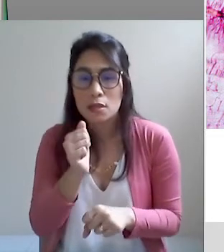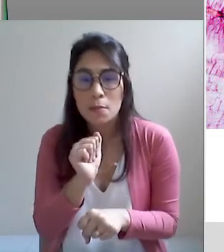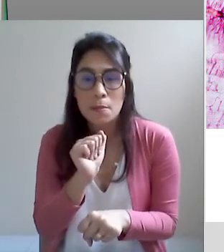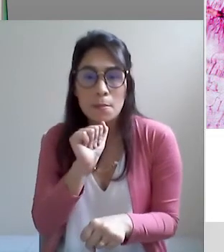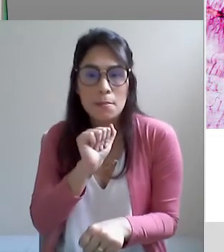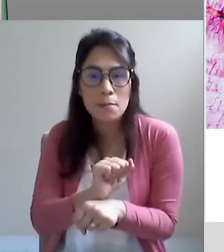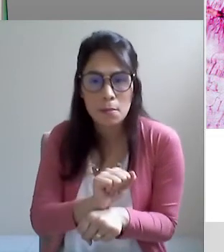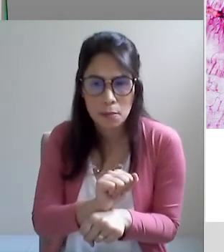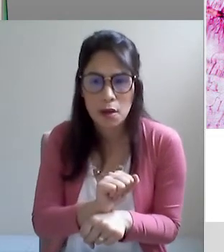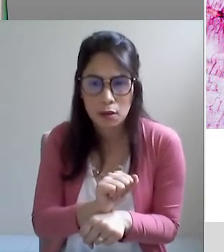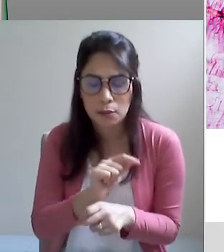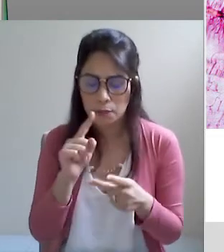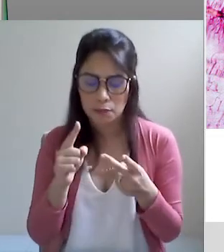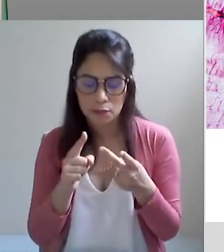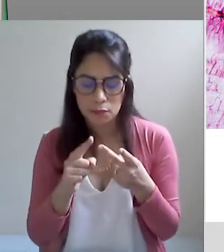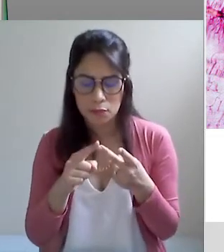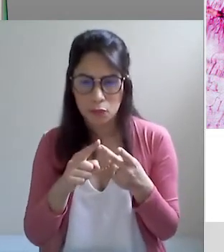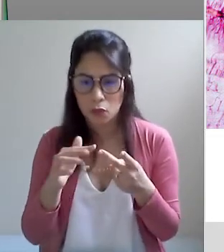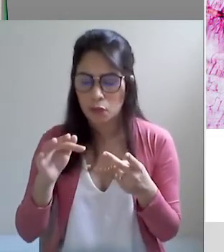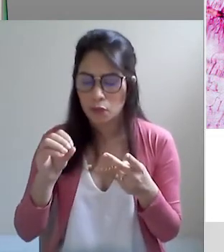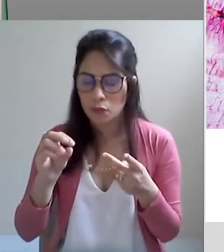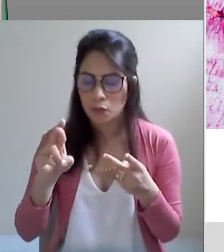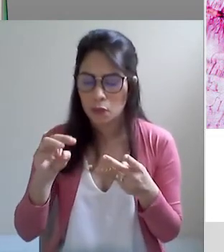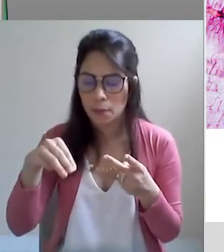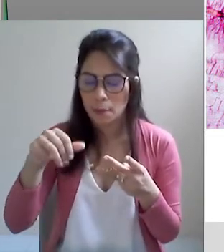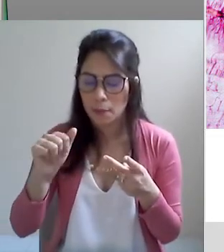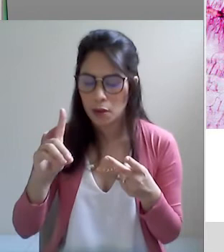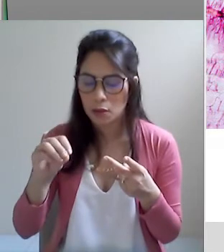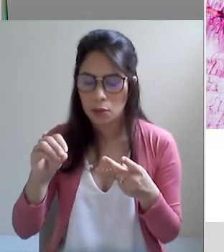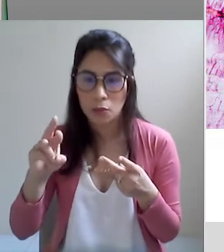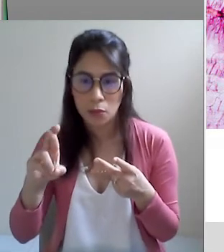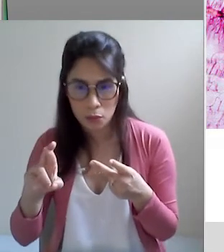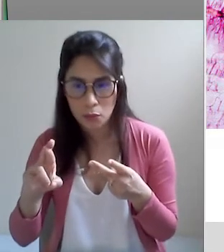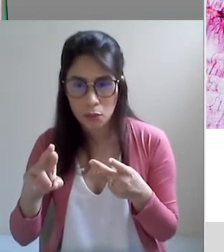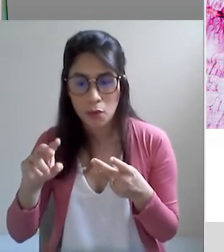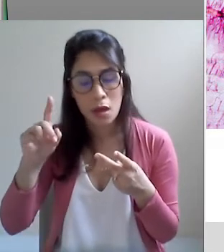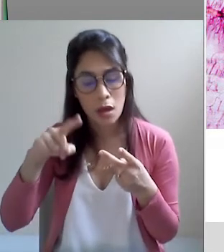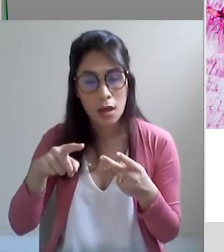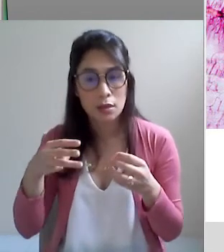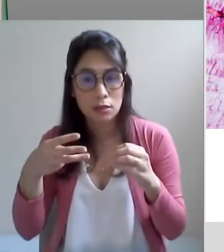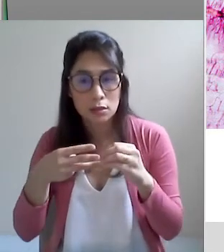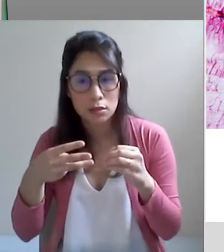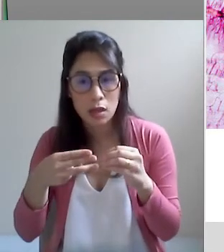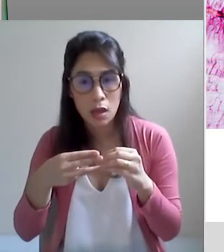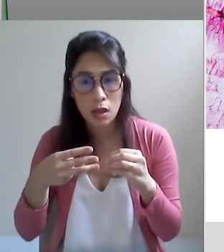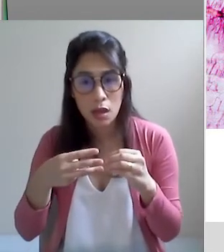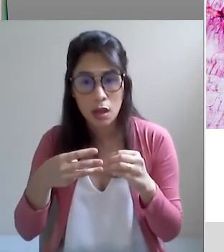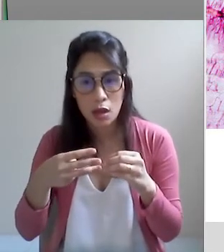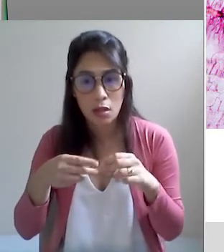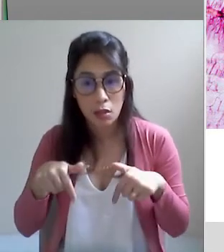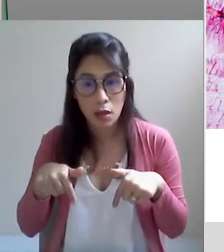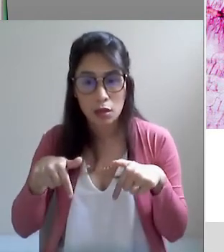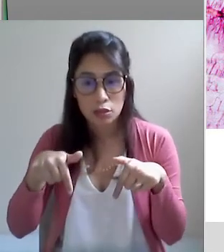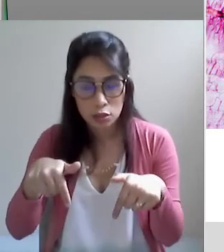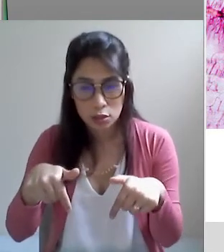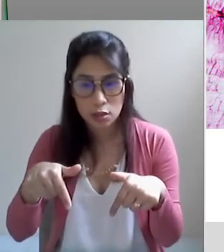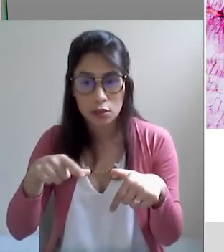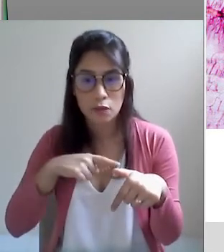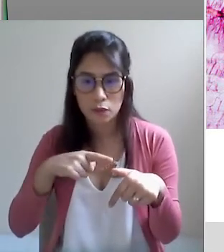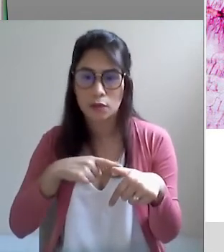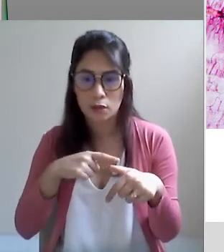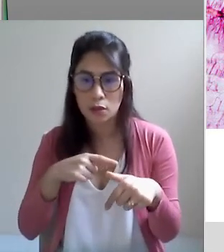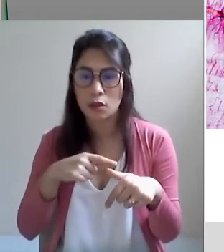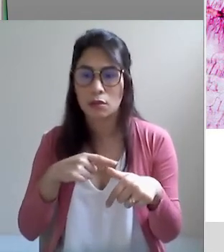ou seja, uma célula inativa sinteticamente. Pode também apresentar o estado